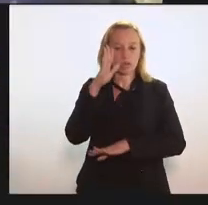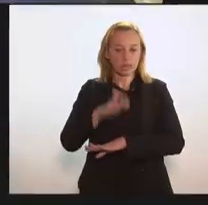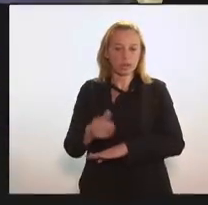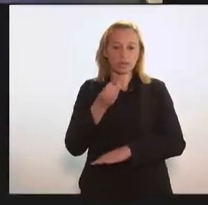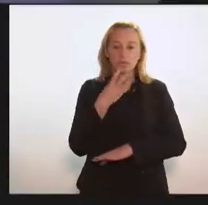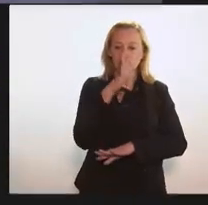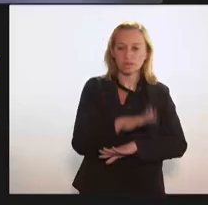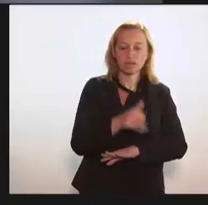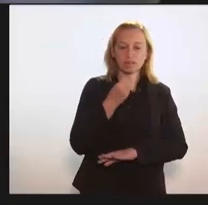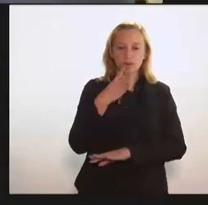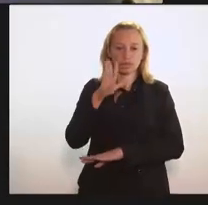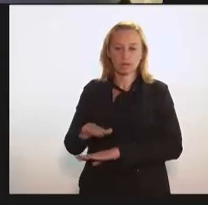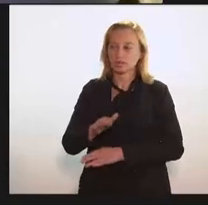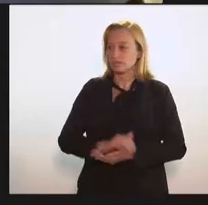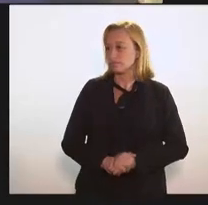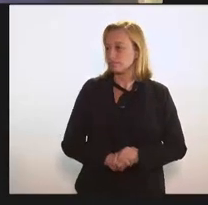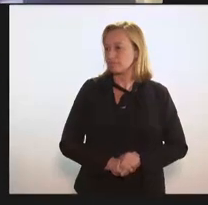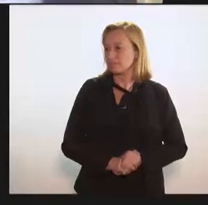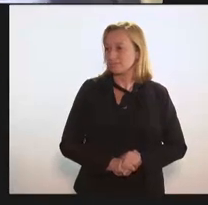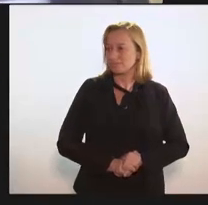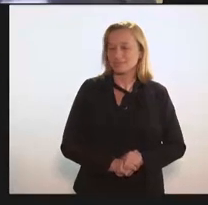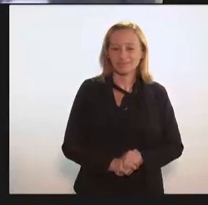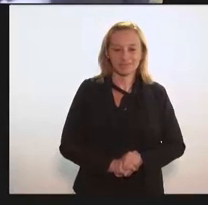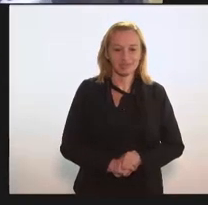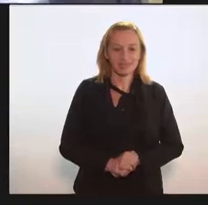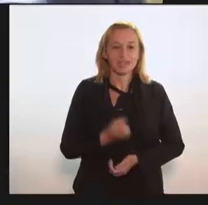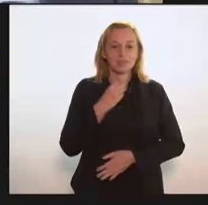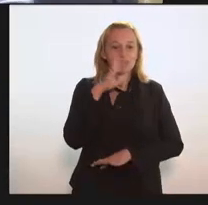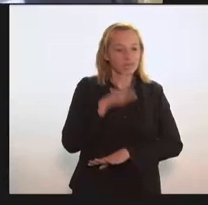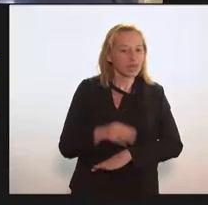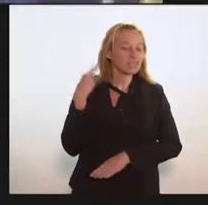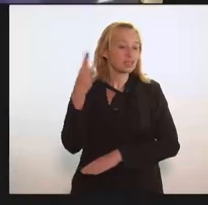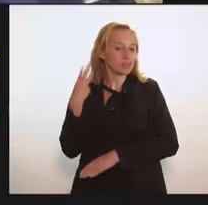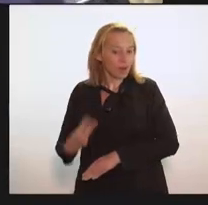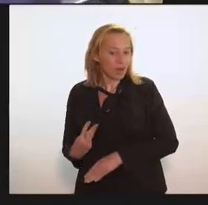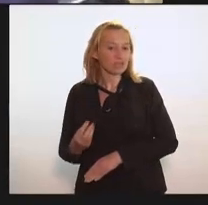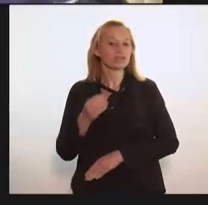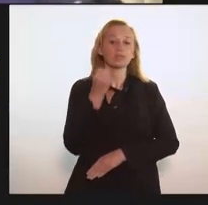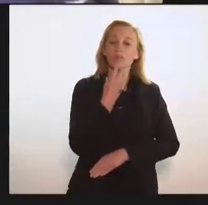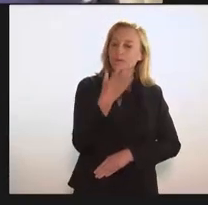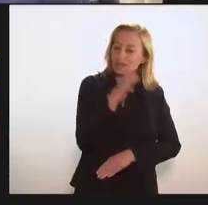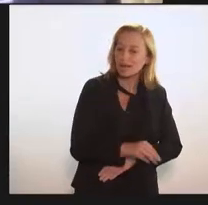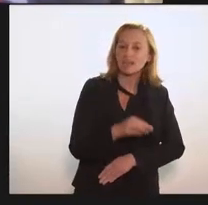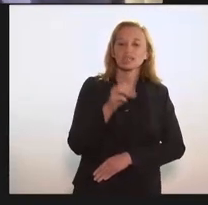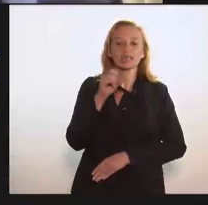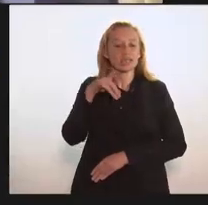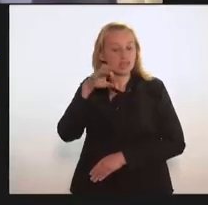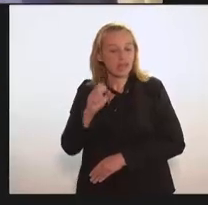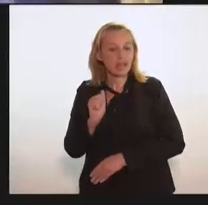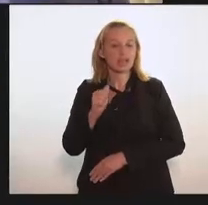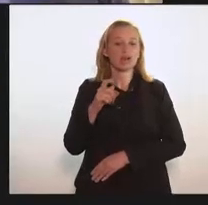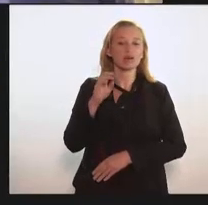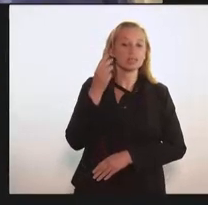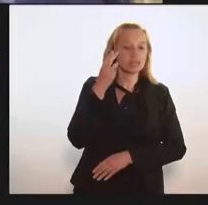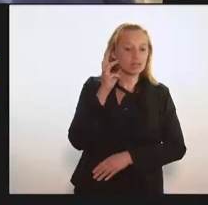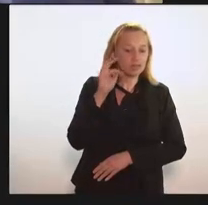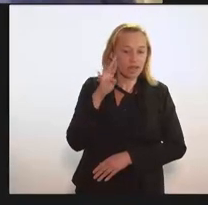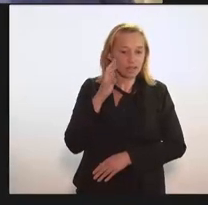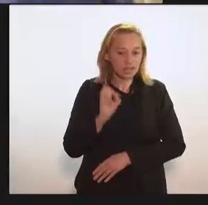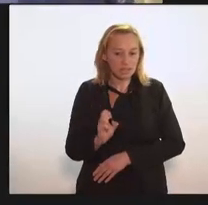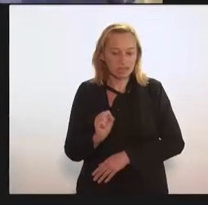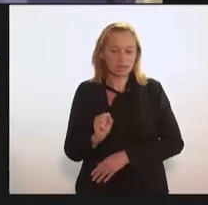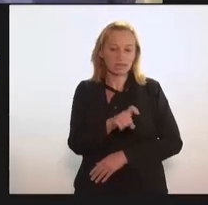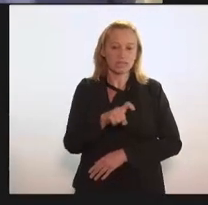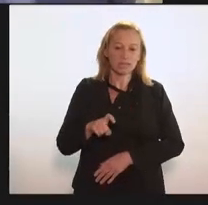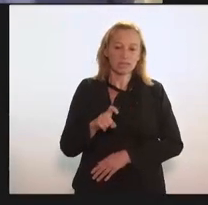Boa tarde Carlos domingo e Subtenente Mônica Marta Célia Bebeto Rosane Félix Flávio